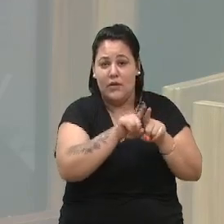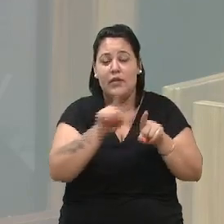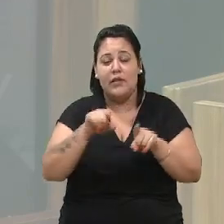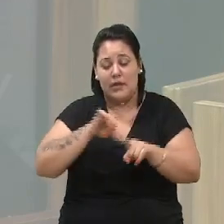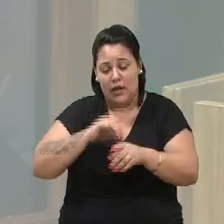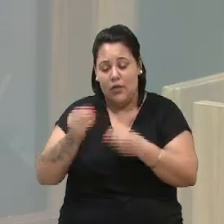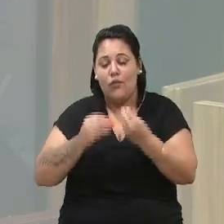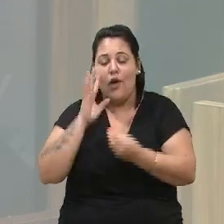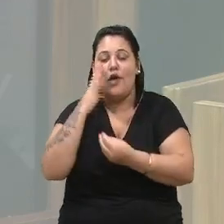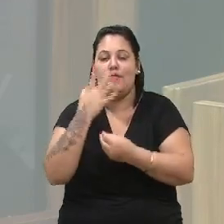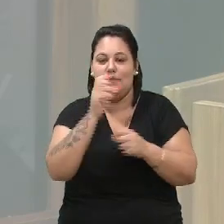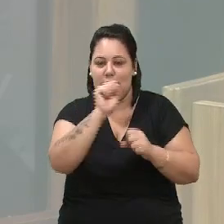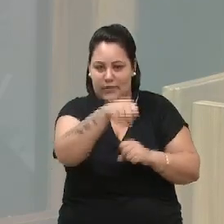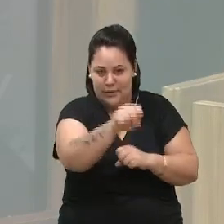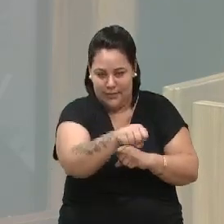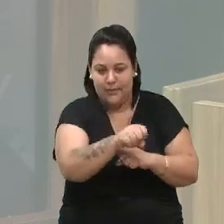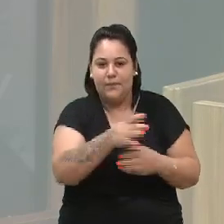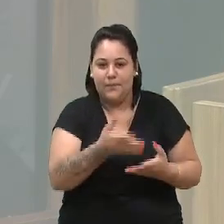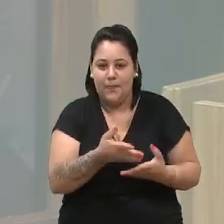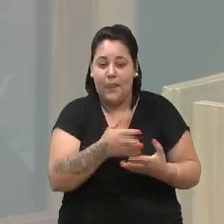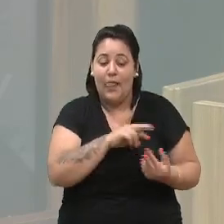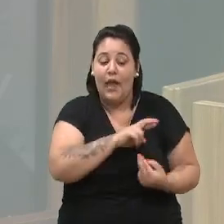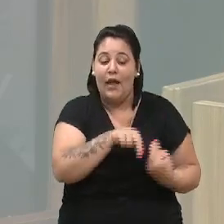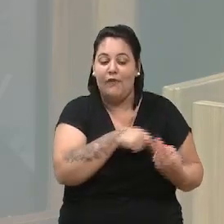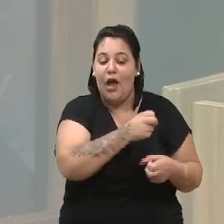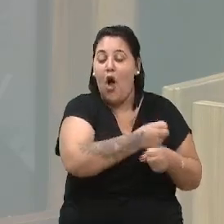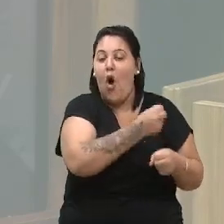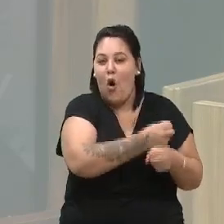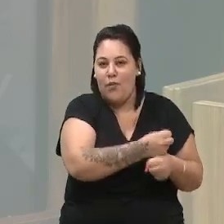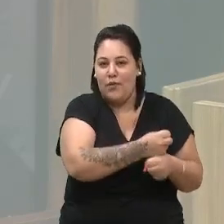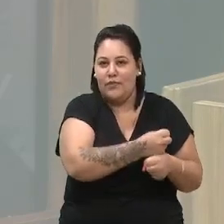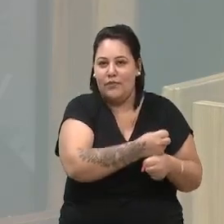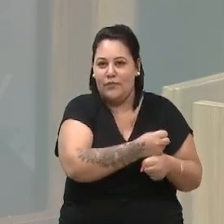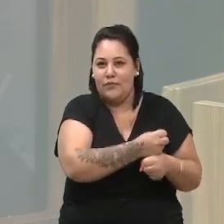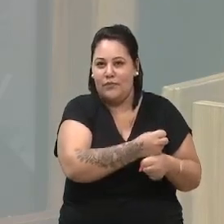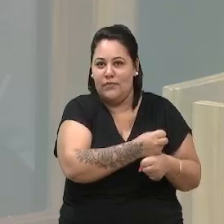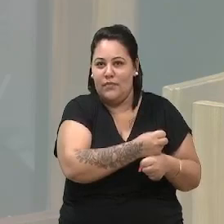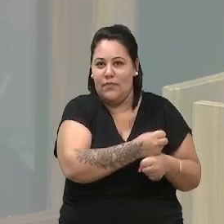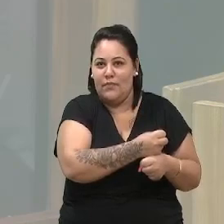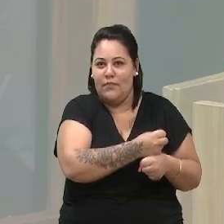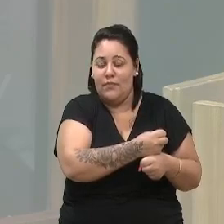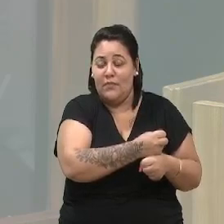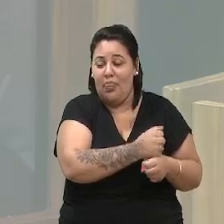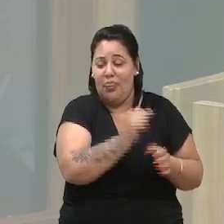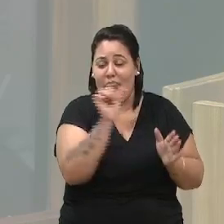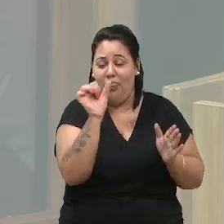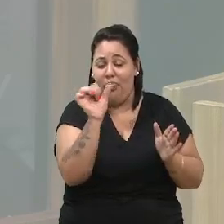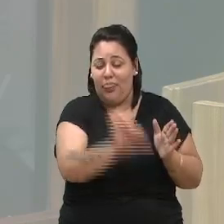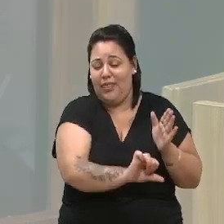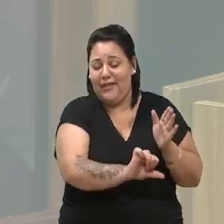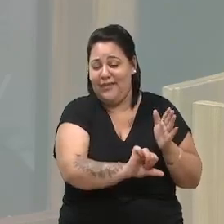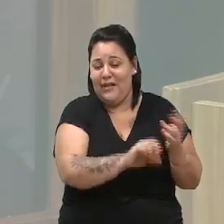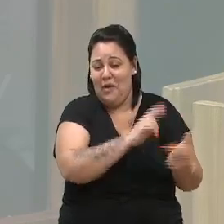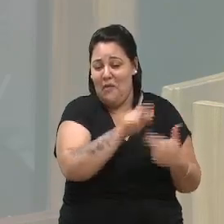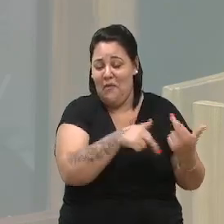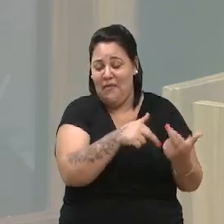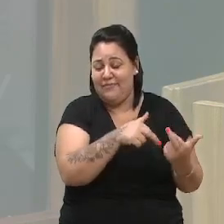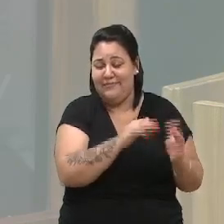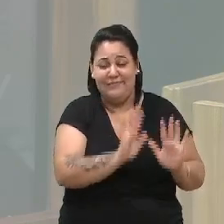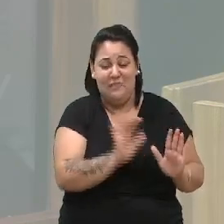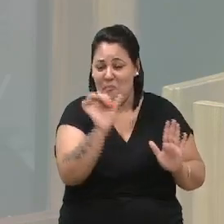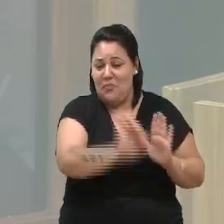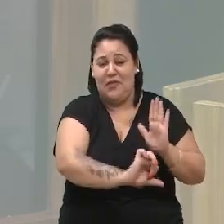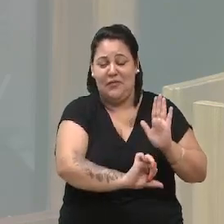problema, a reforma, vereador Velocino, ficou um bacana com a reforma, ficou pior com a reforma do que estava antes,